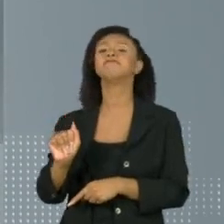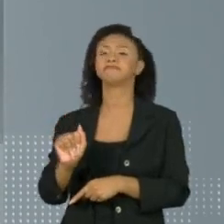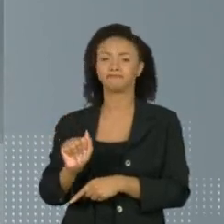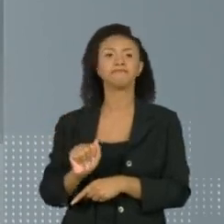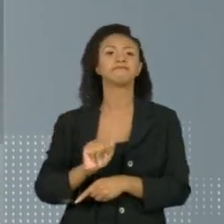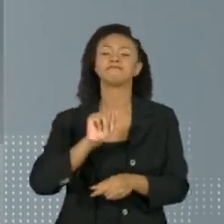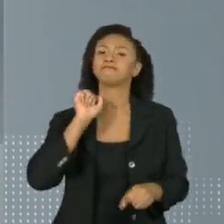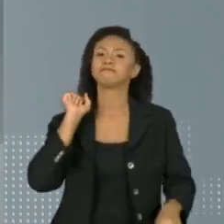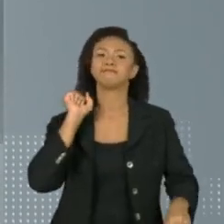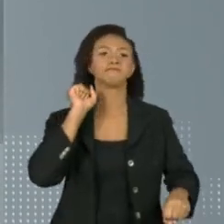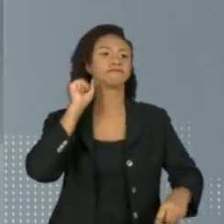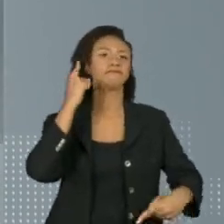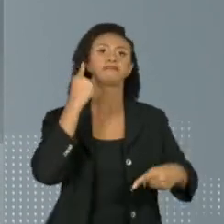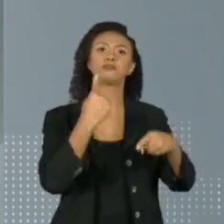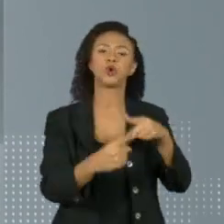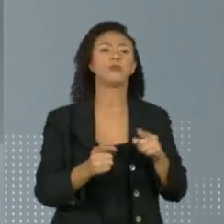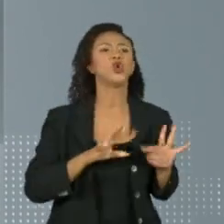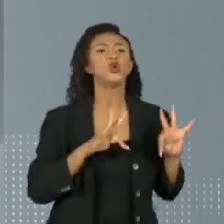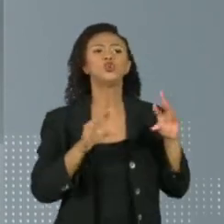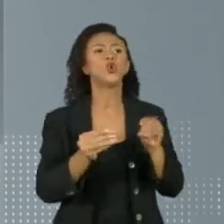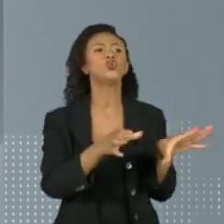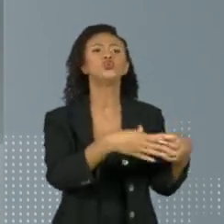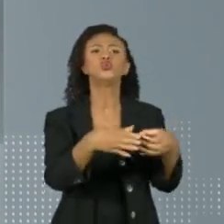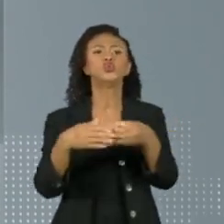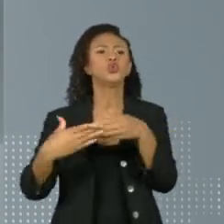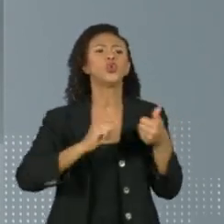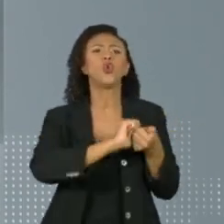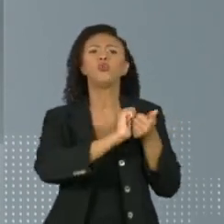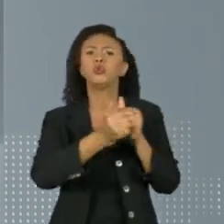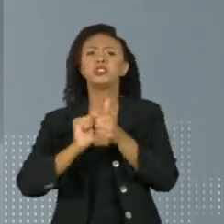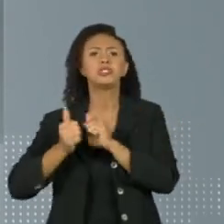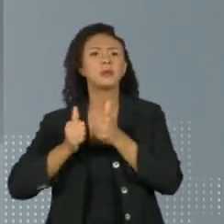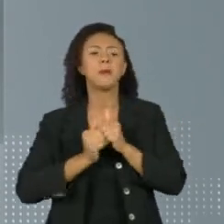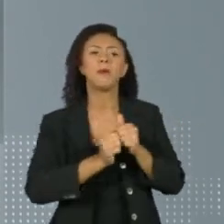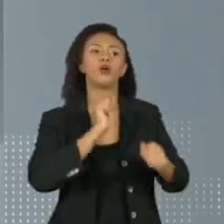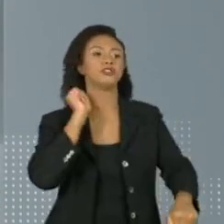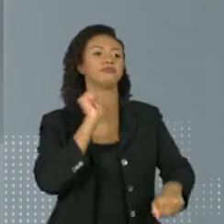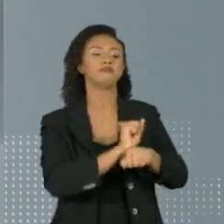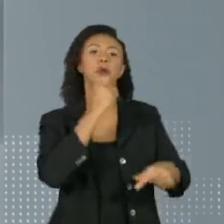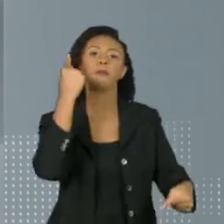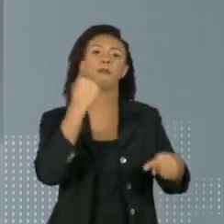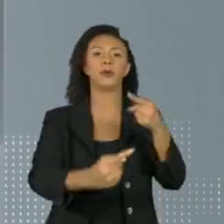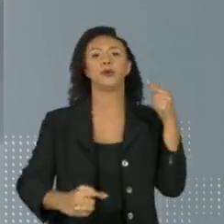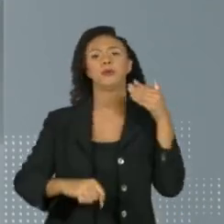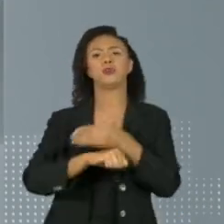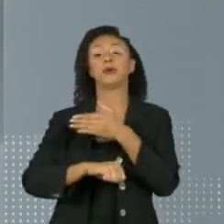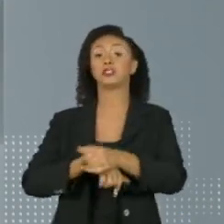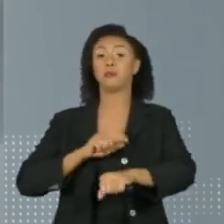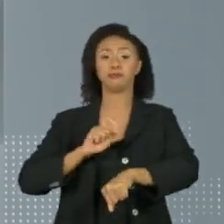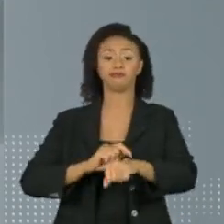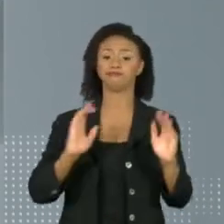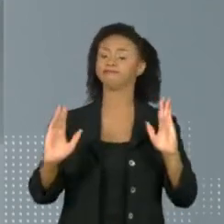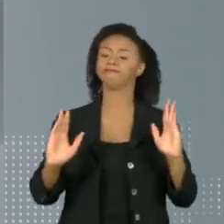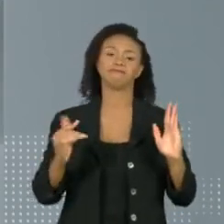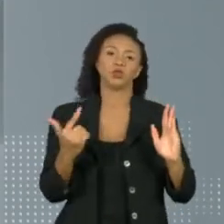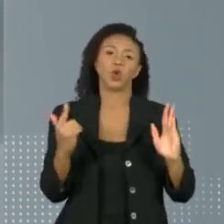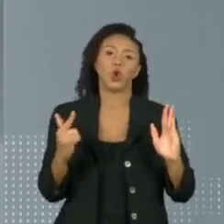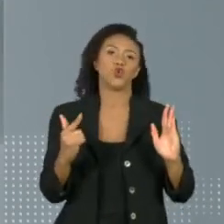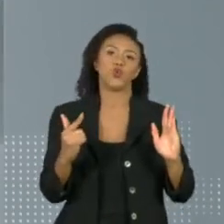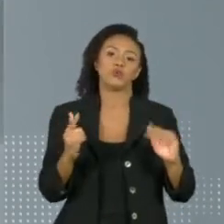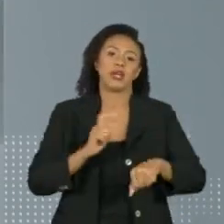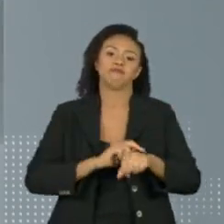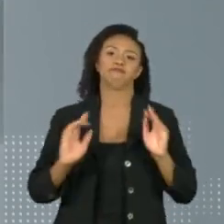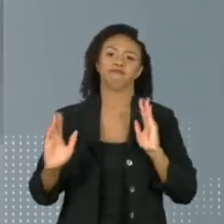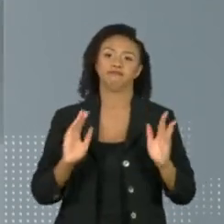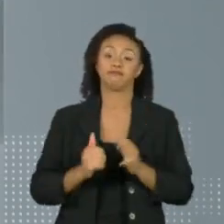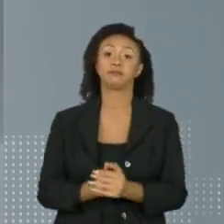suspenderam todos os clubes e seleções da Rússia por tempo indeterminado Isso significa que os russos que